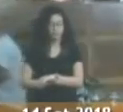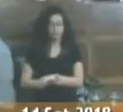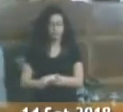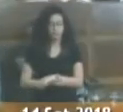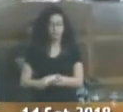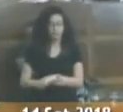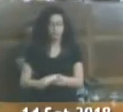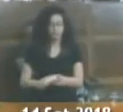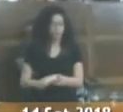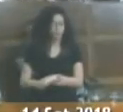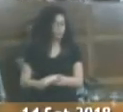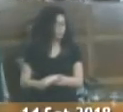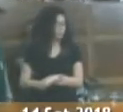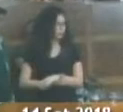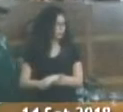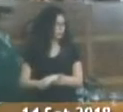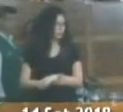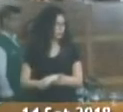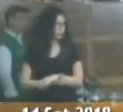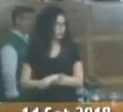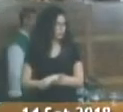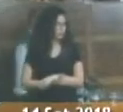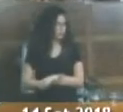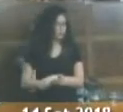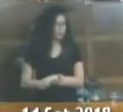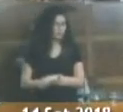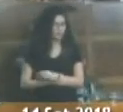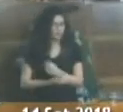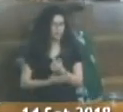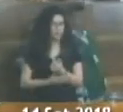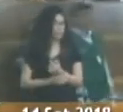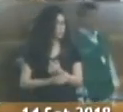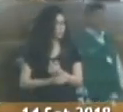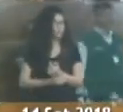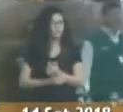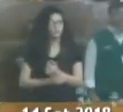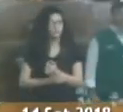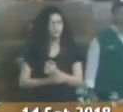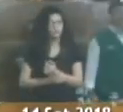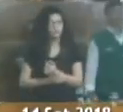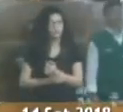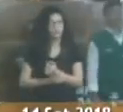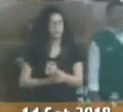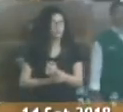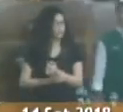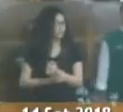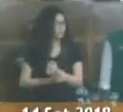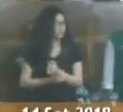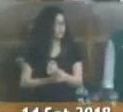Jackson? Jackson, um minuto, tá bom? Que a gente tem que entregar. Só para xingar o...